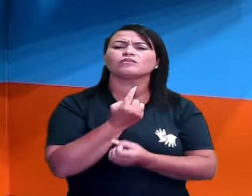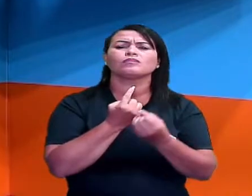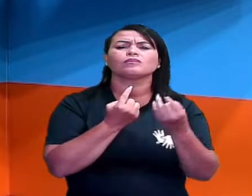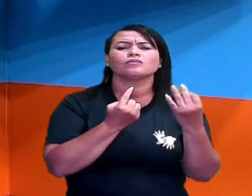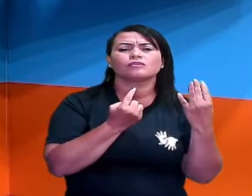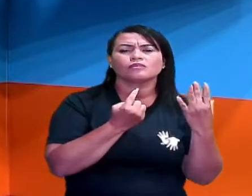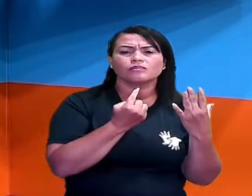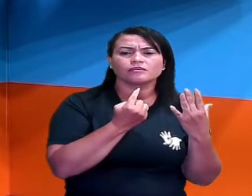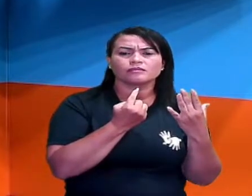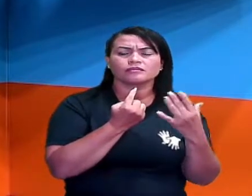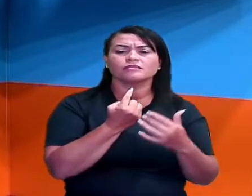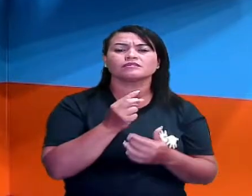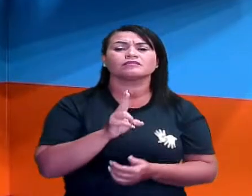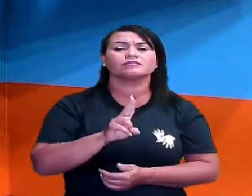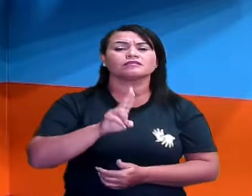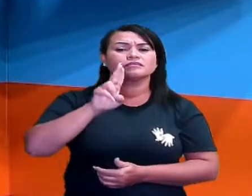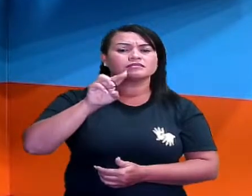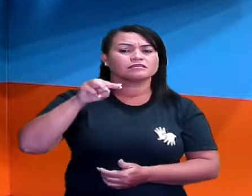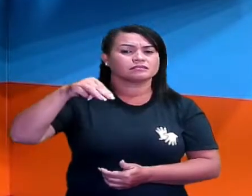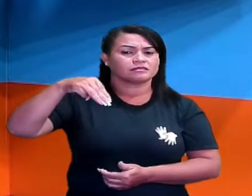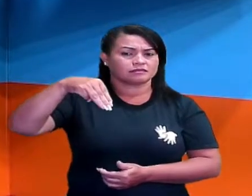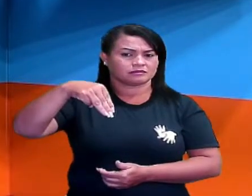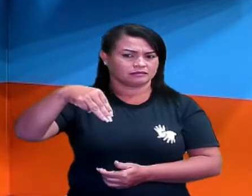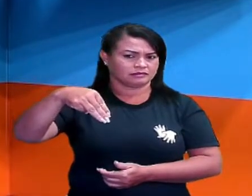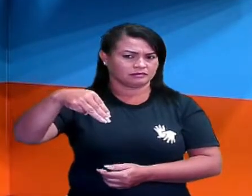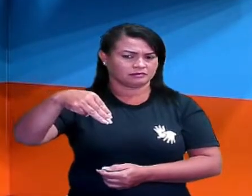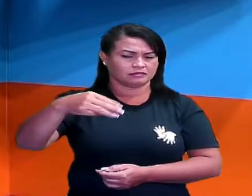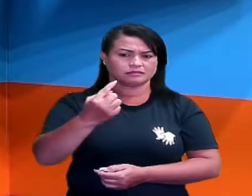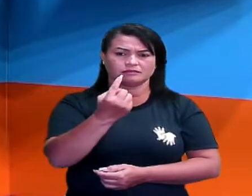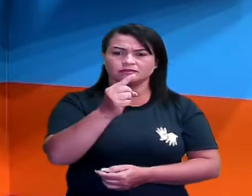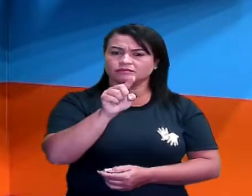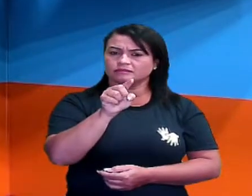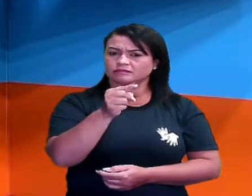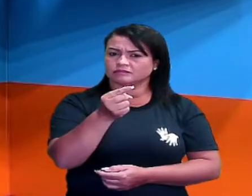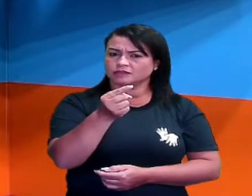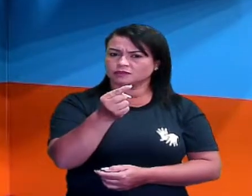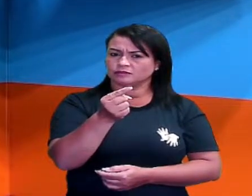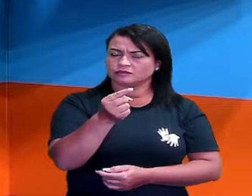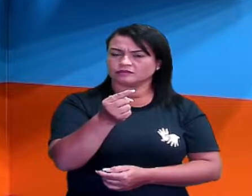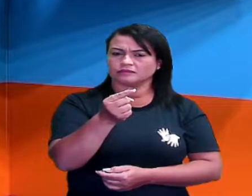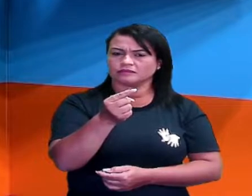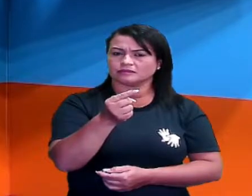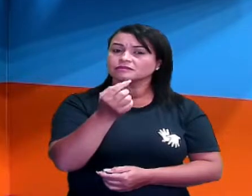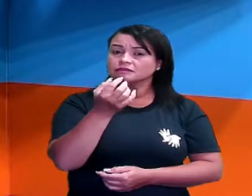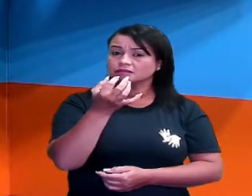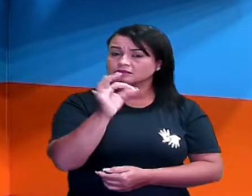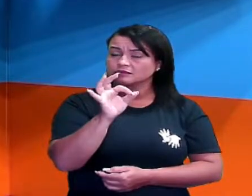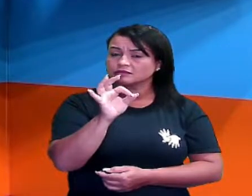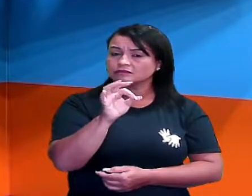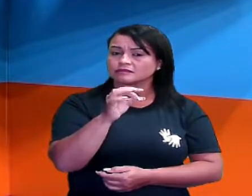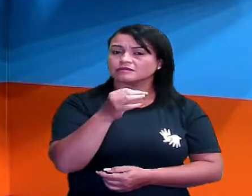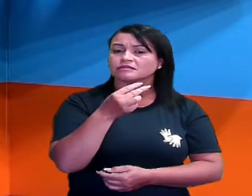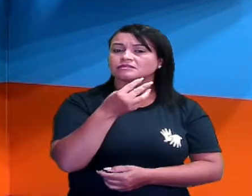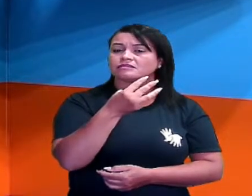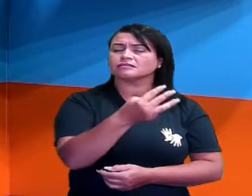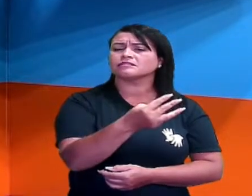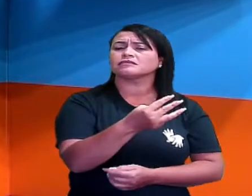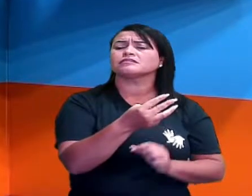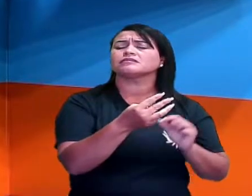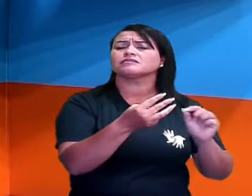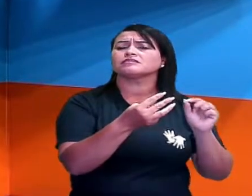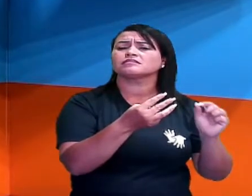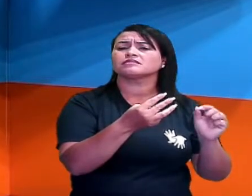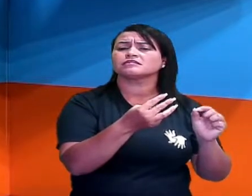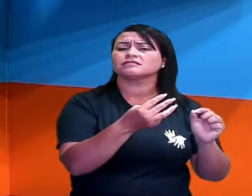aonde? Uma unidade de milhar, ou seja, 1000 unidades. Não é isso? 3 está